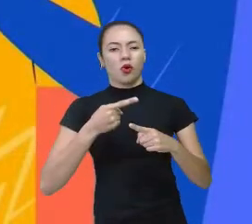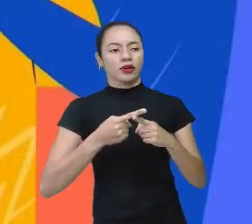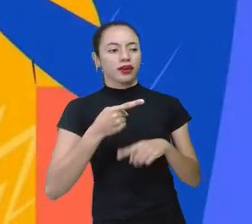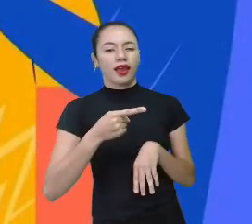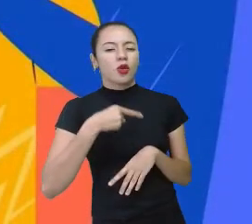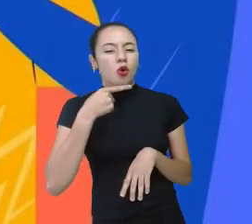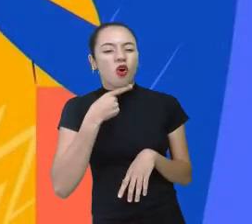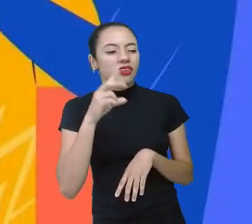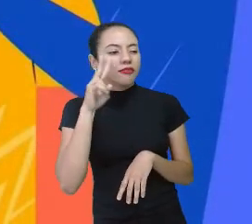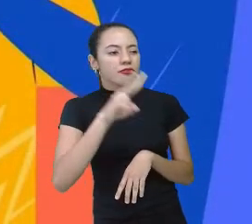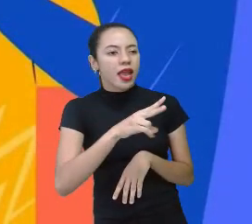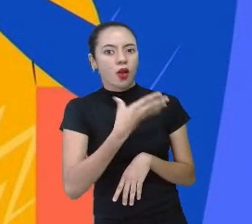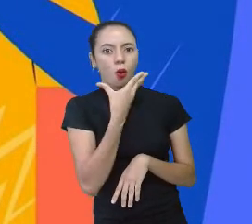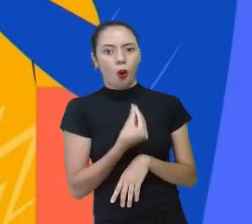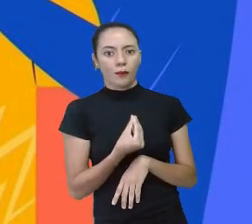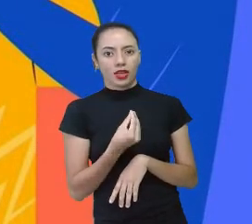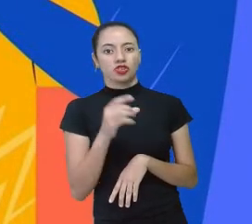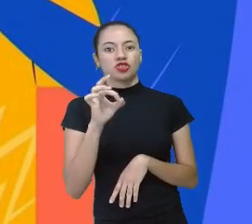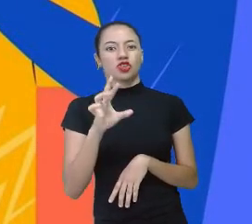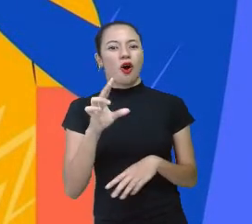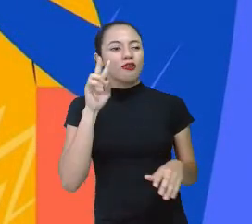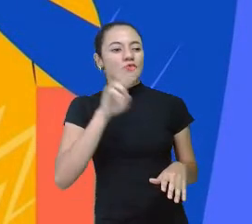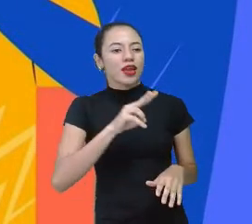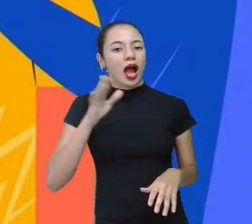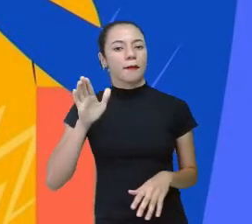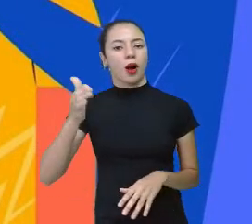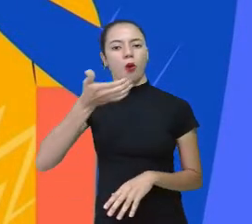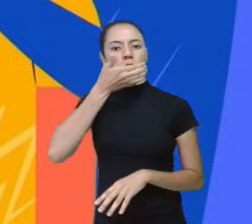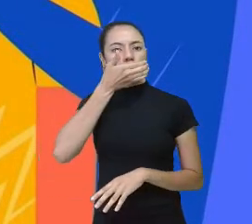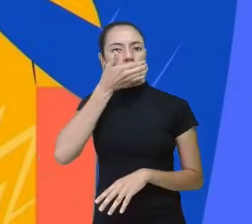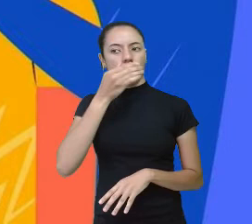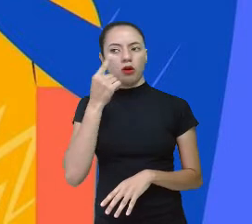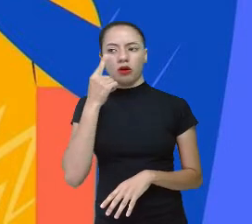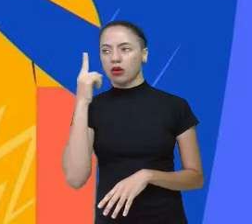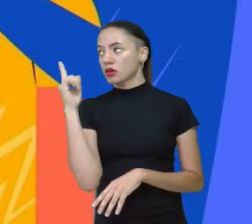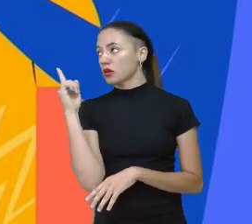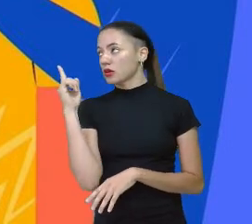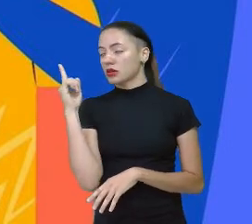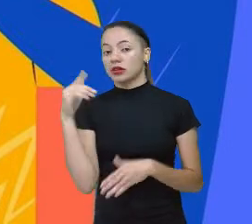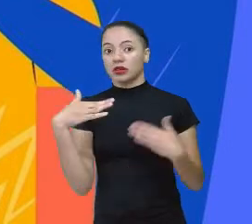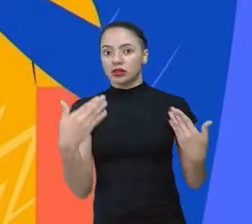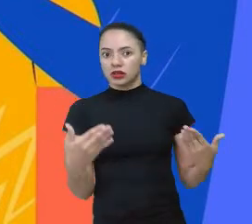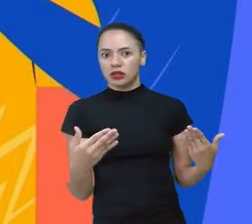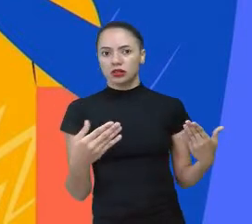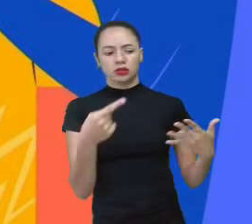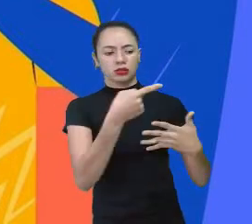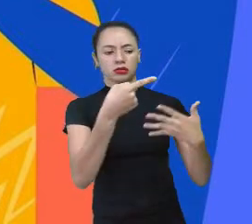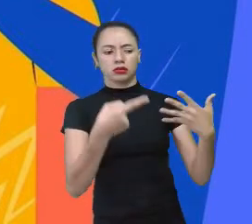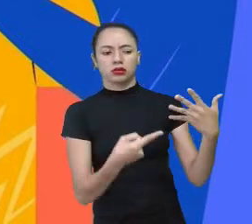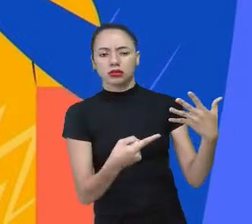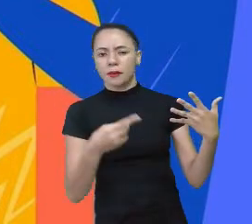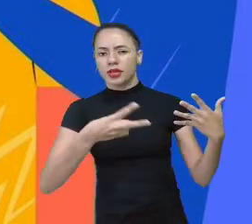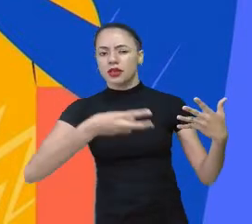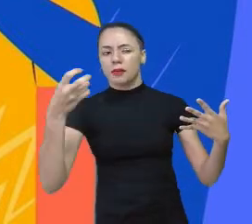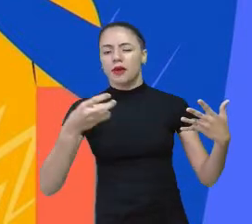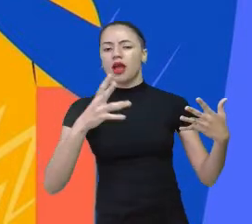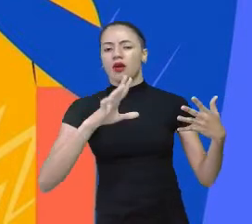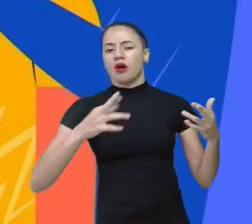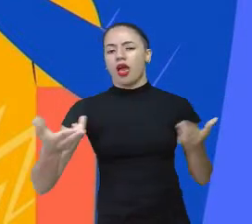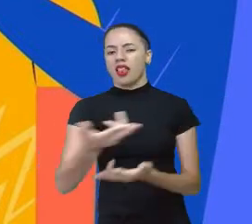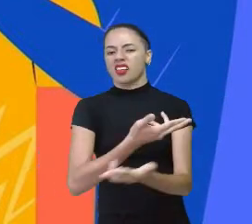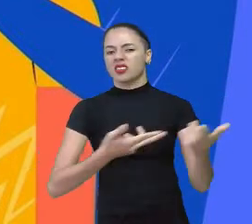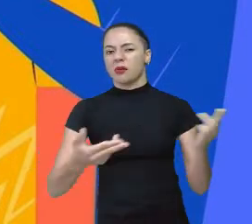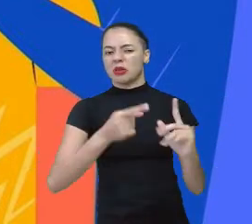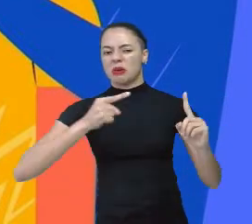olha. Pois é, vejam só. Só dá pra ver a mão. Então, minha gente, ó, os sinais de um relacionamento abusivo, então aí a gente tá ainda na